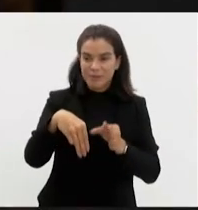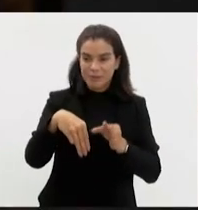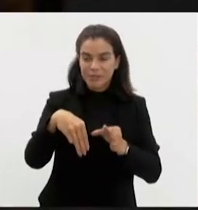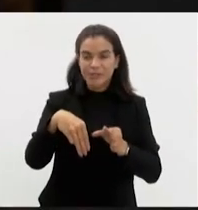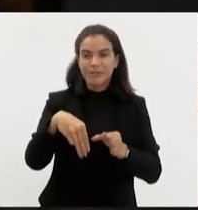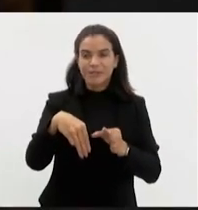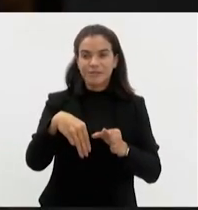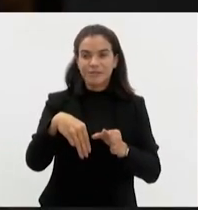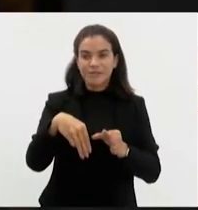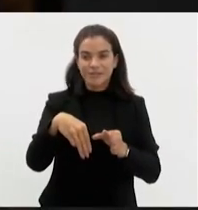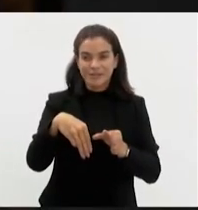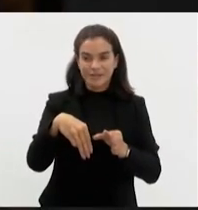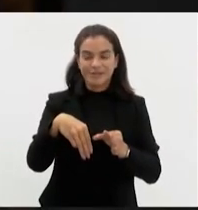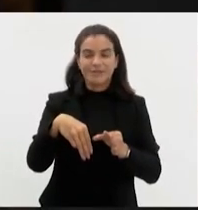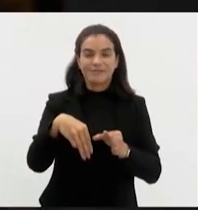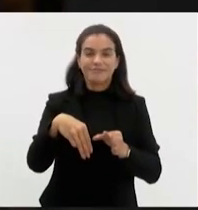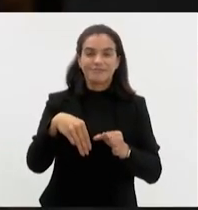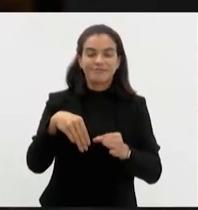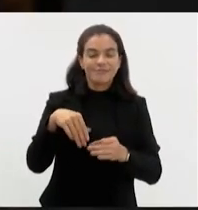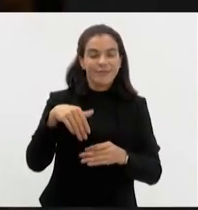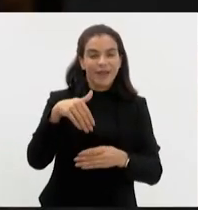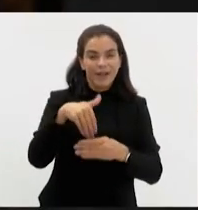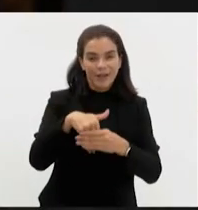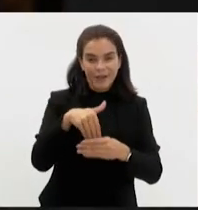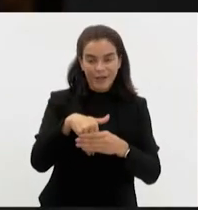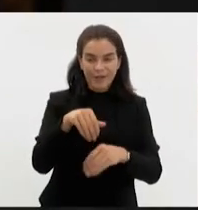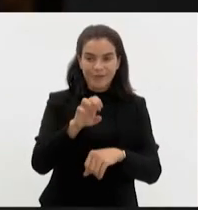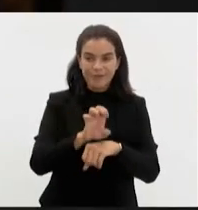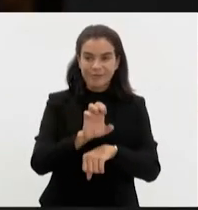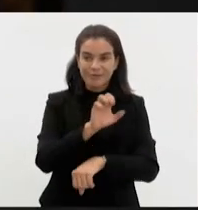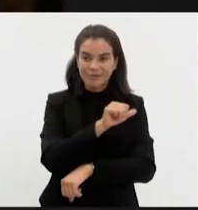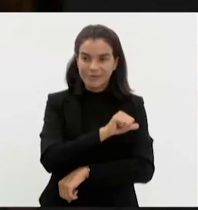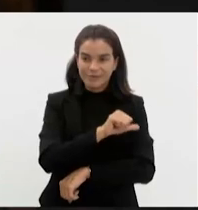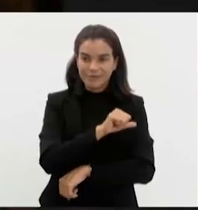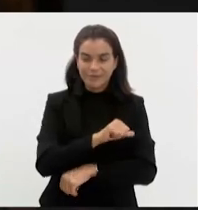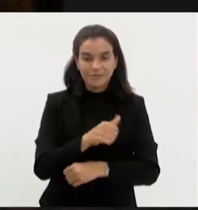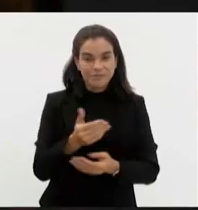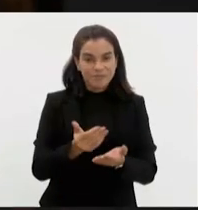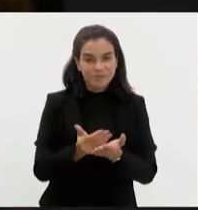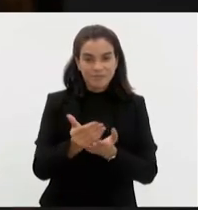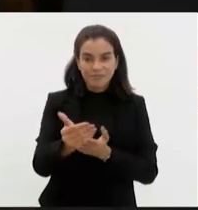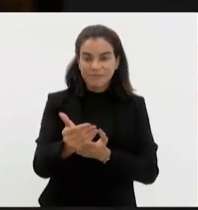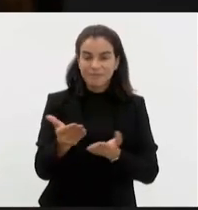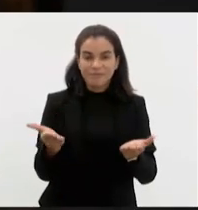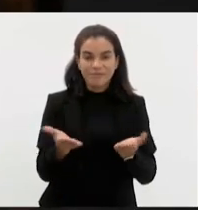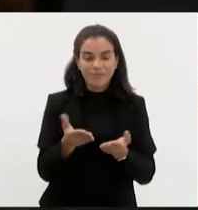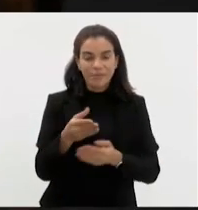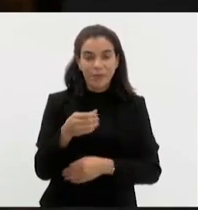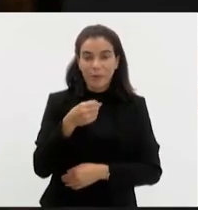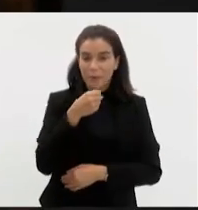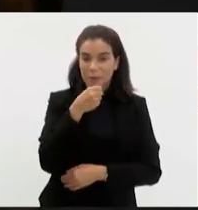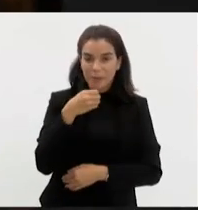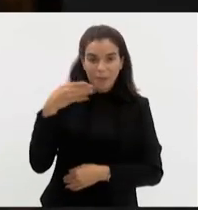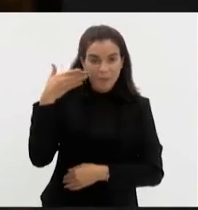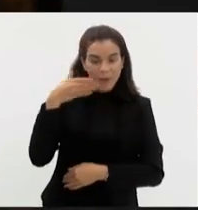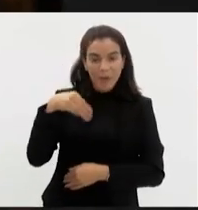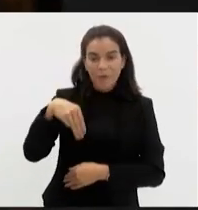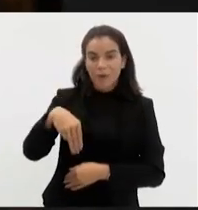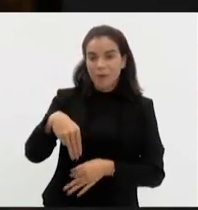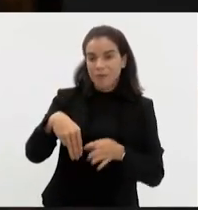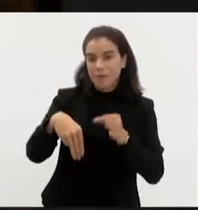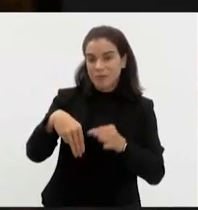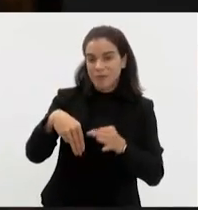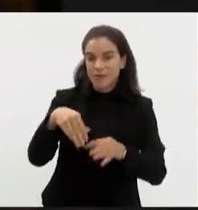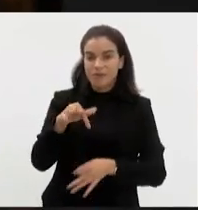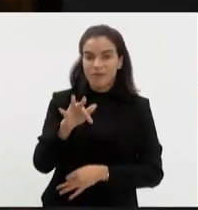Regional Eleitoral do Rio de Janeiro Daniela Bandeira eu inicio os trabalhos passando a palavra pro Ministro Floriano